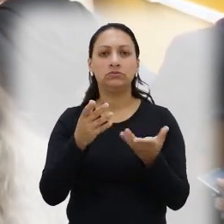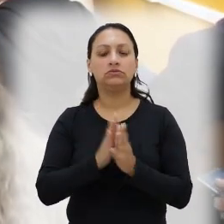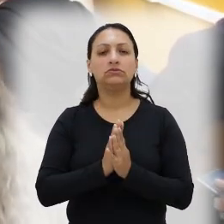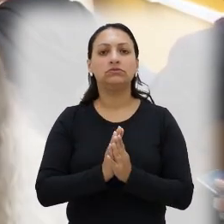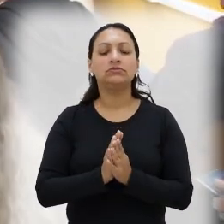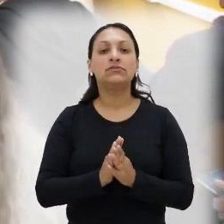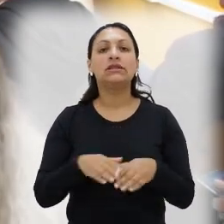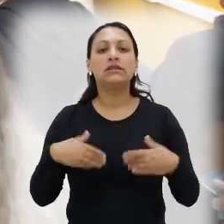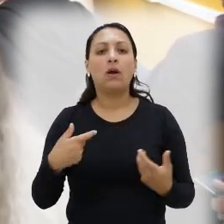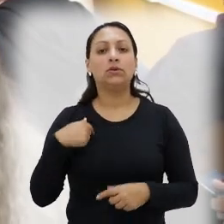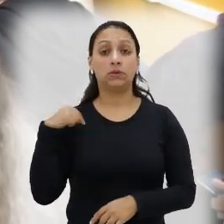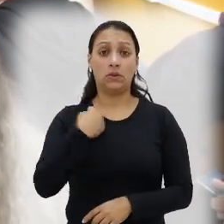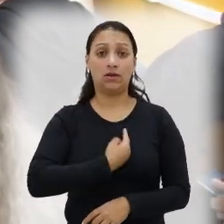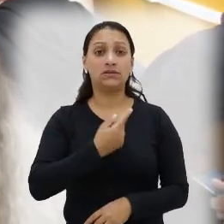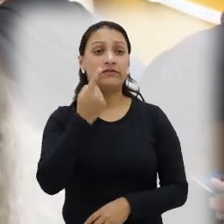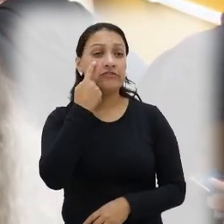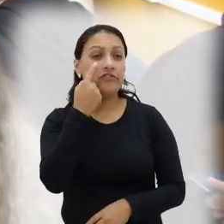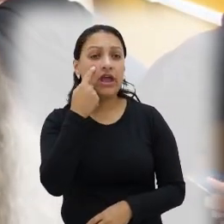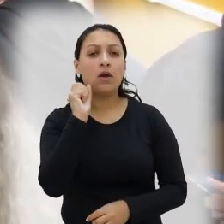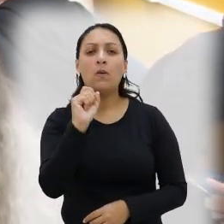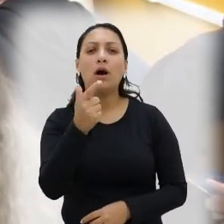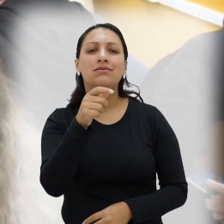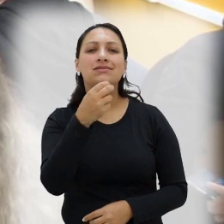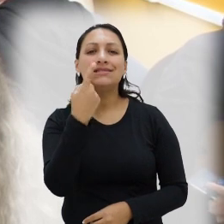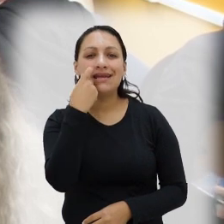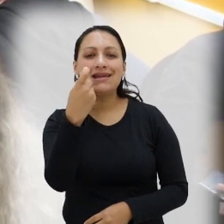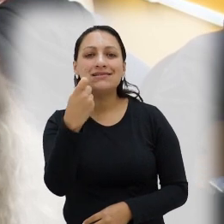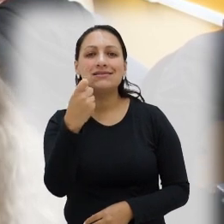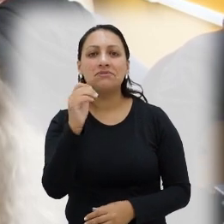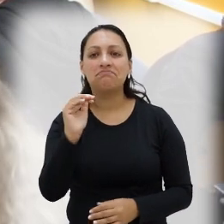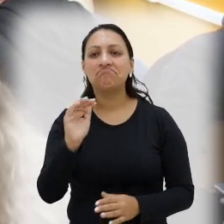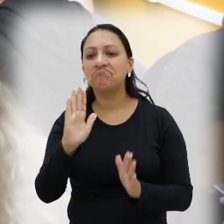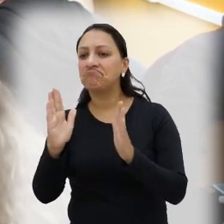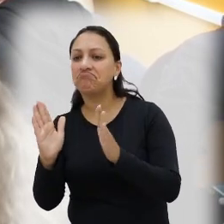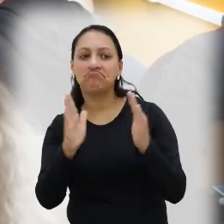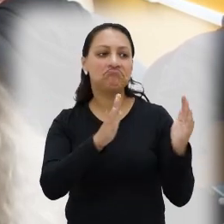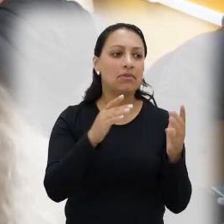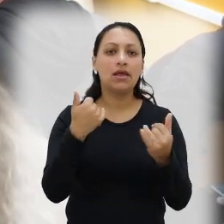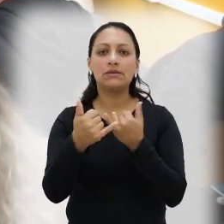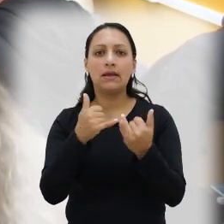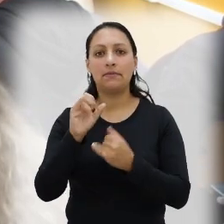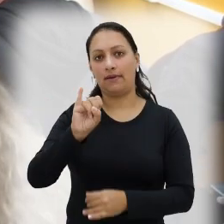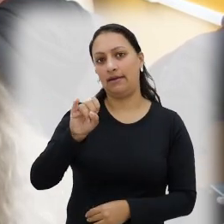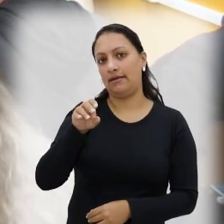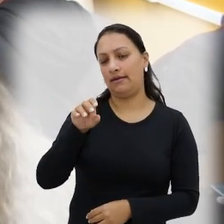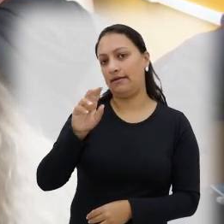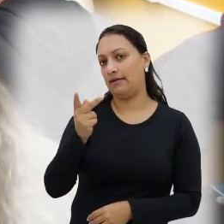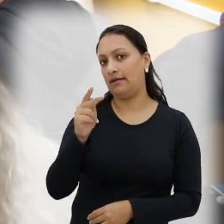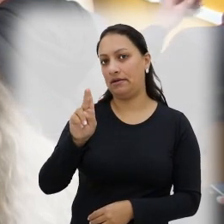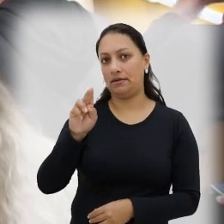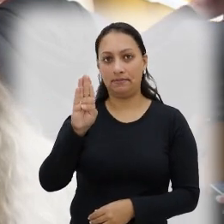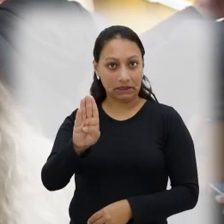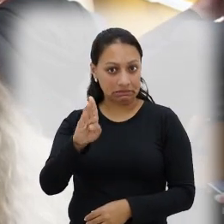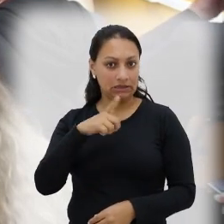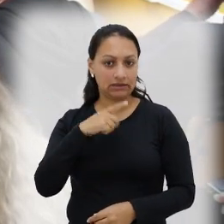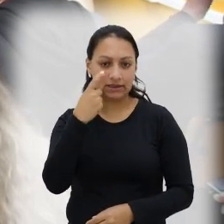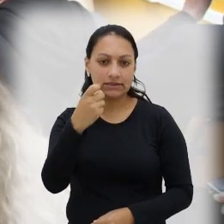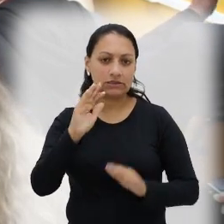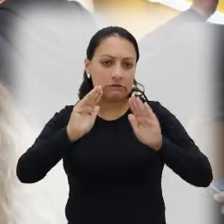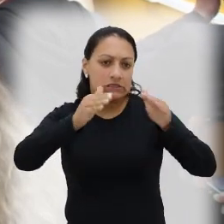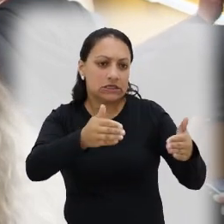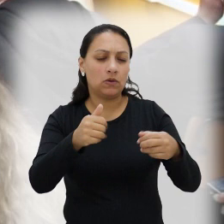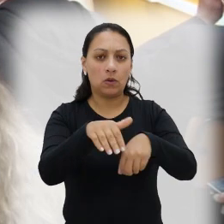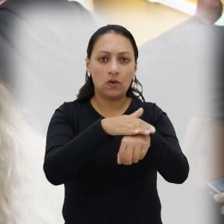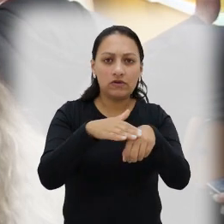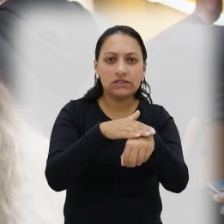saber, de parte a parte, quais os interesses. Então, por exemplo, a iHub tem interesse especificamente em